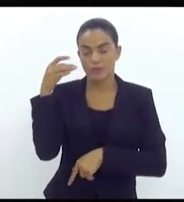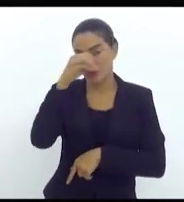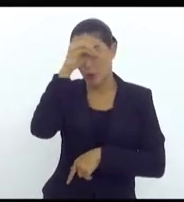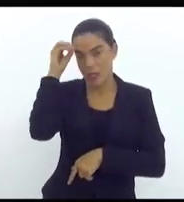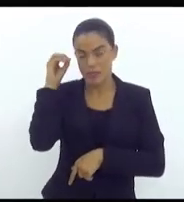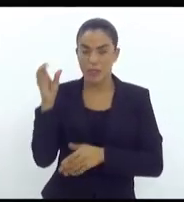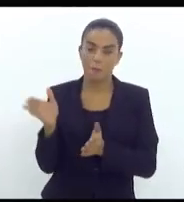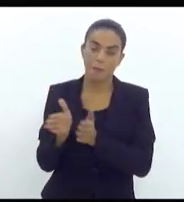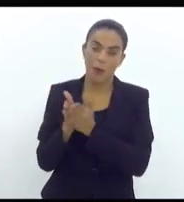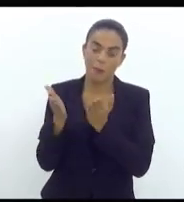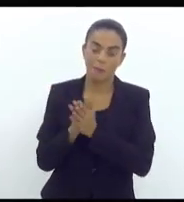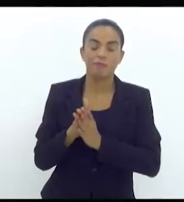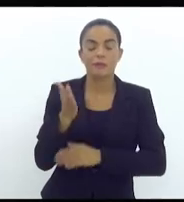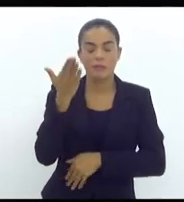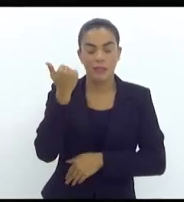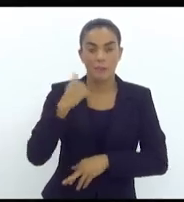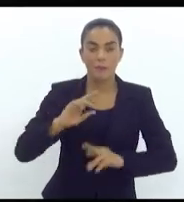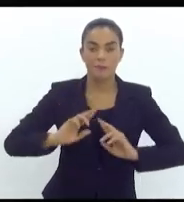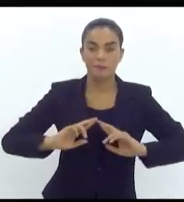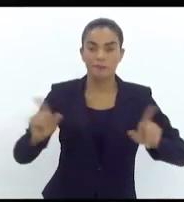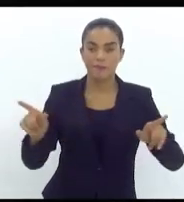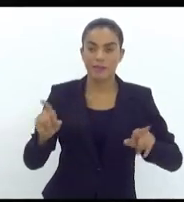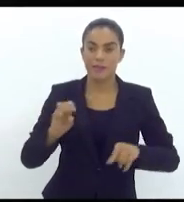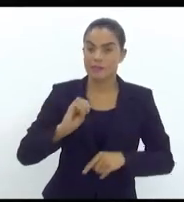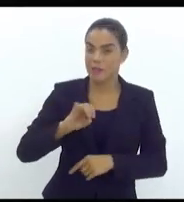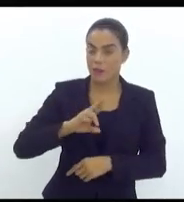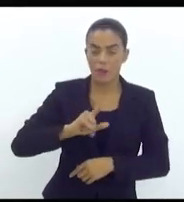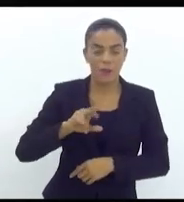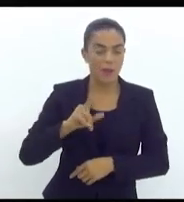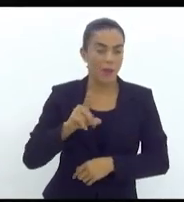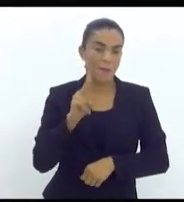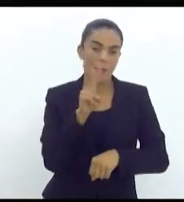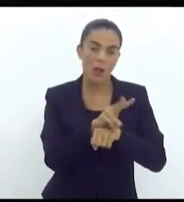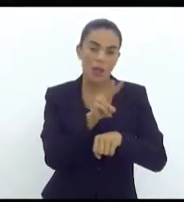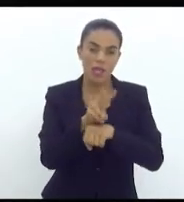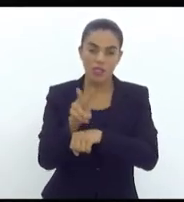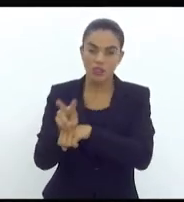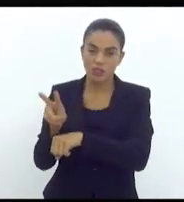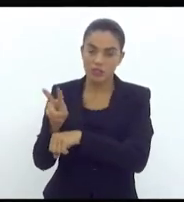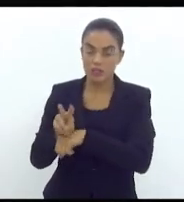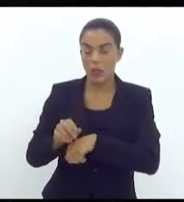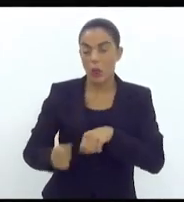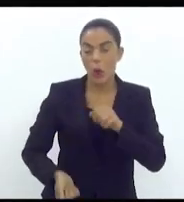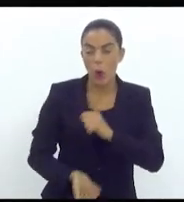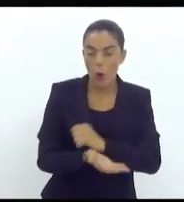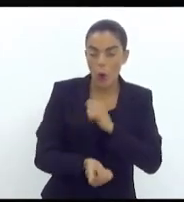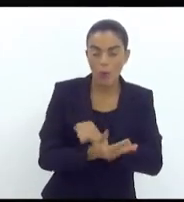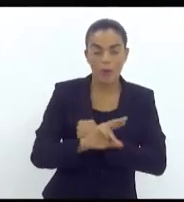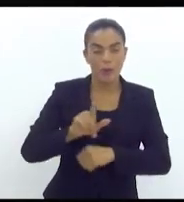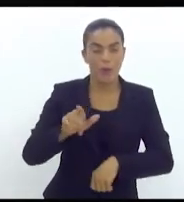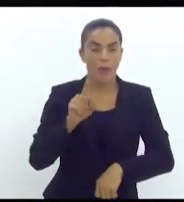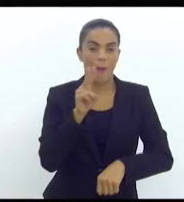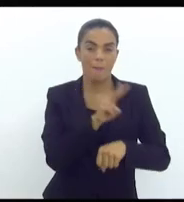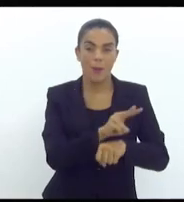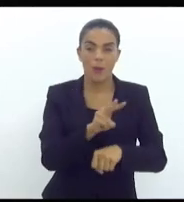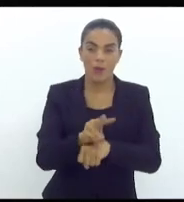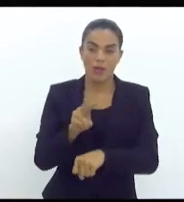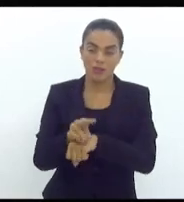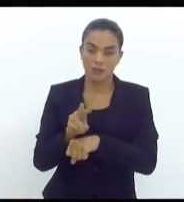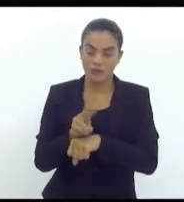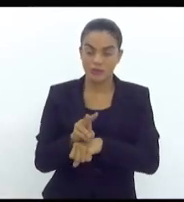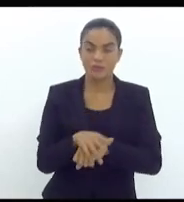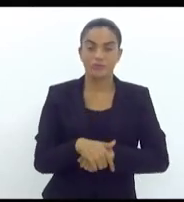o policial sabe diferenciar e se não fossem protegidos se esses corruptos não fossem protegidos